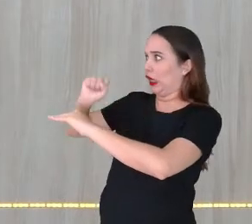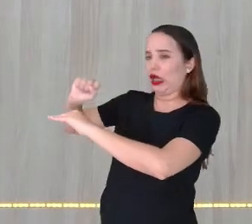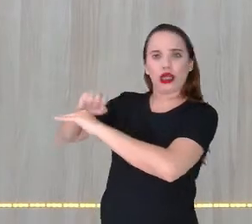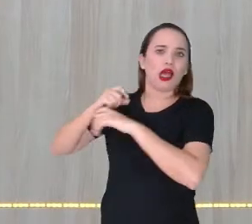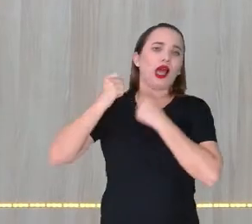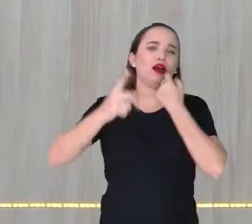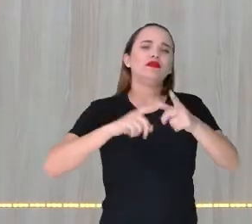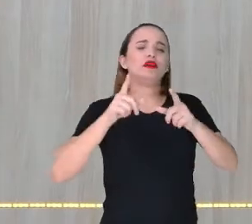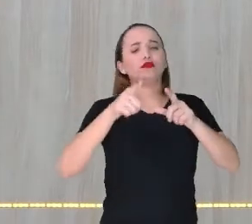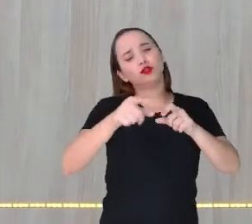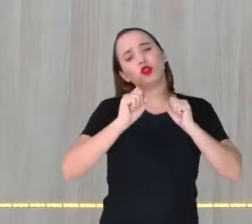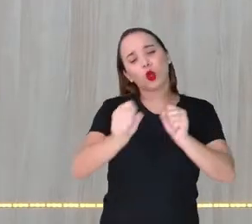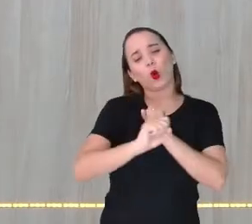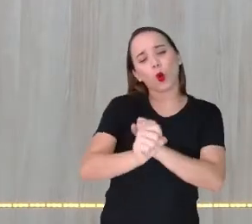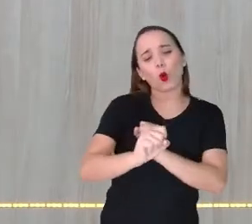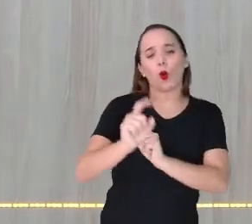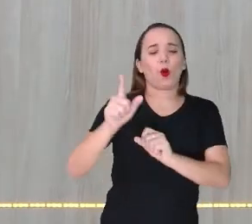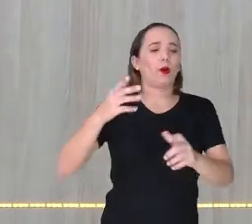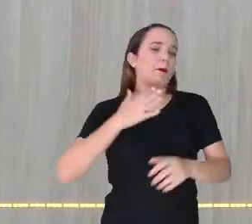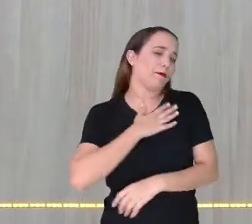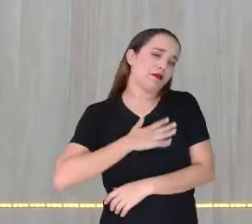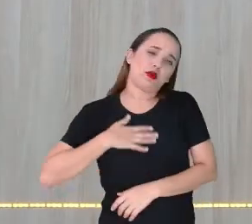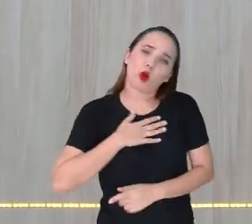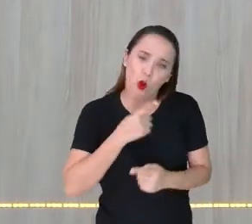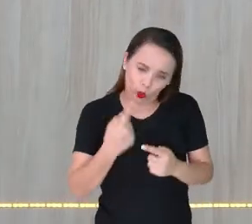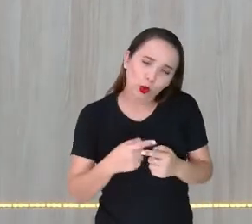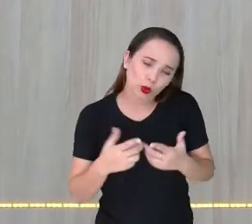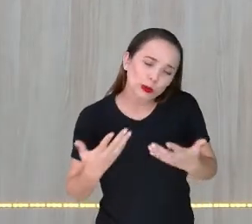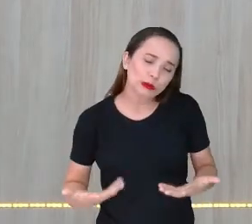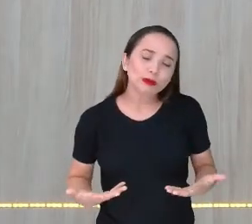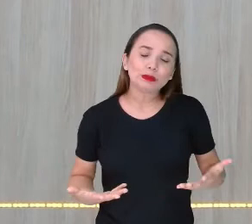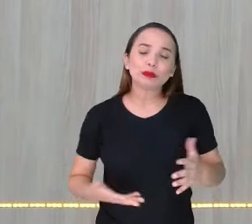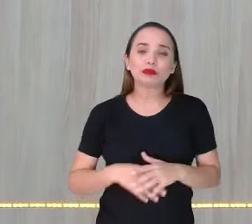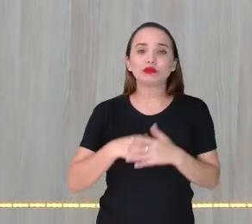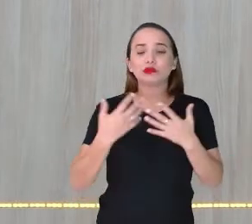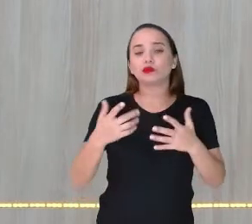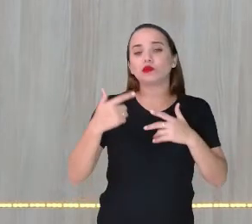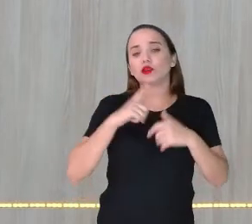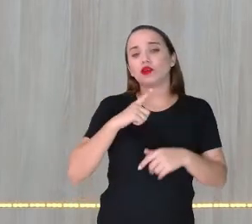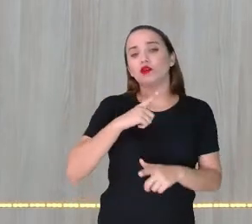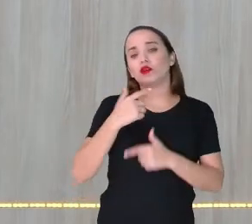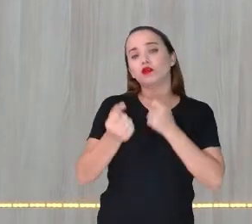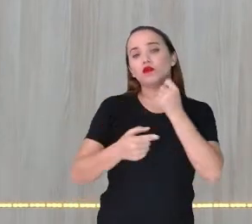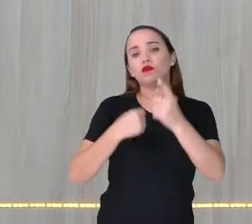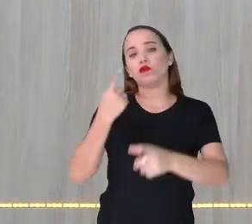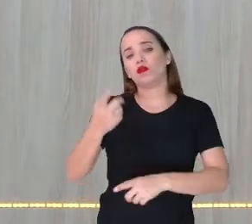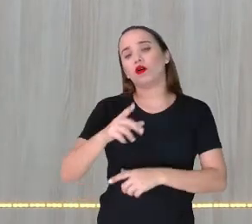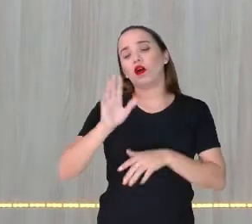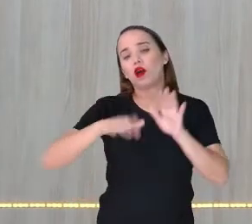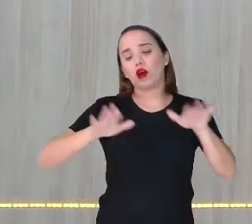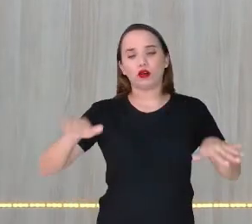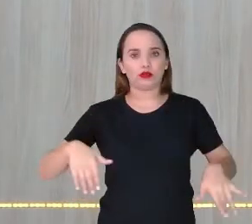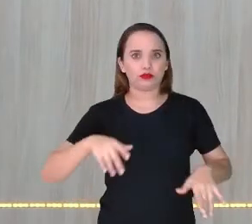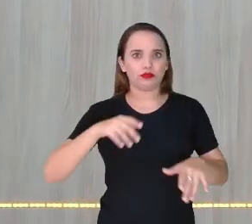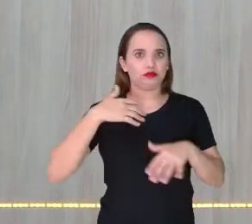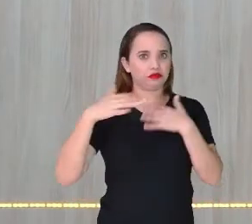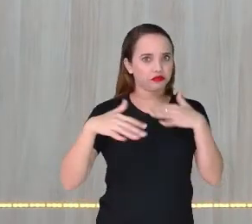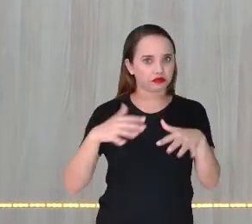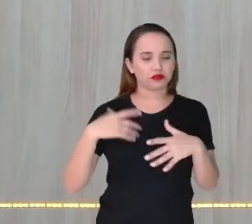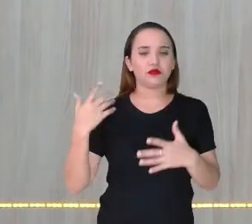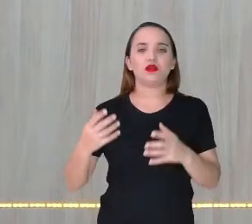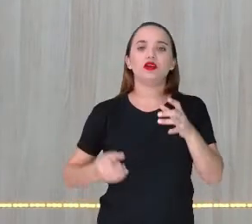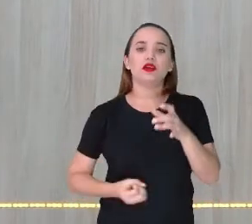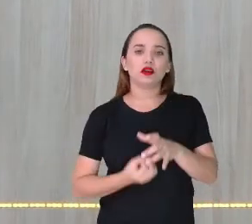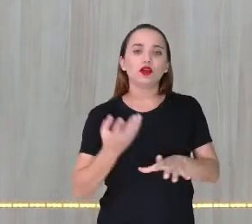esporte, por lazer. Então a gente tem diferentes movimentos aí no nosso dia a dia. E ele foi desenvolver um sistema para